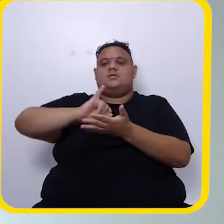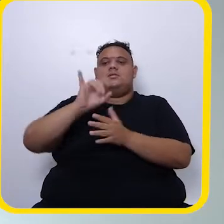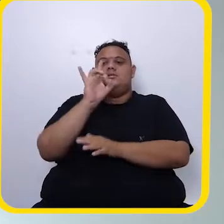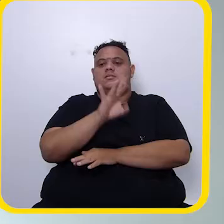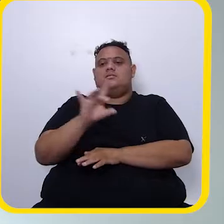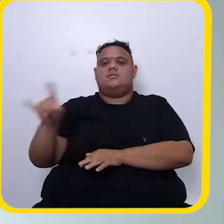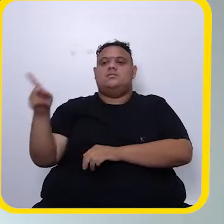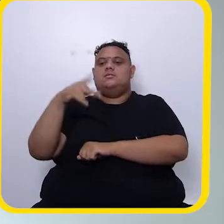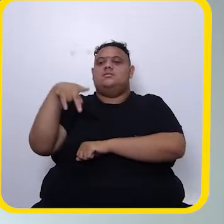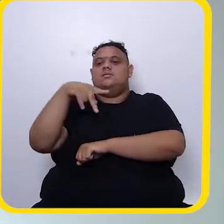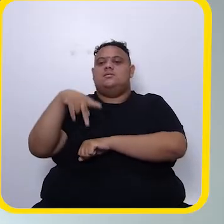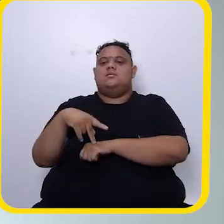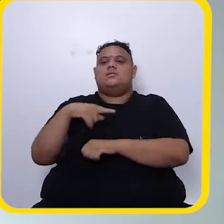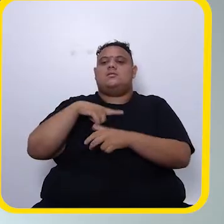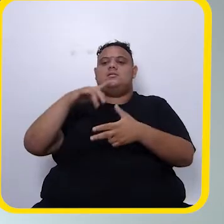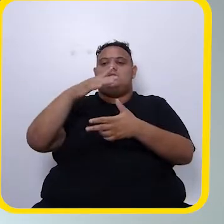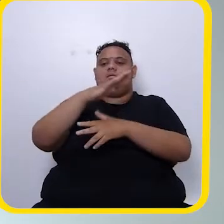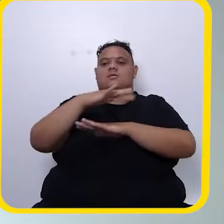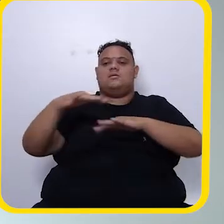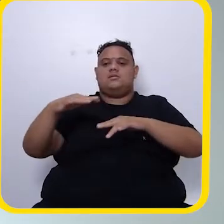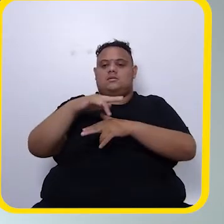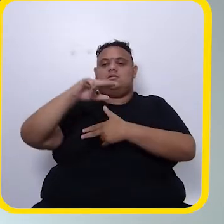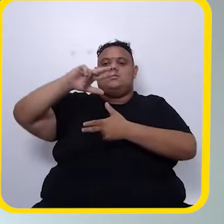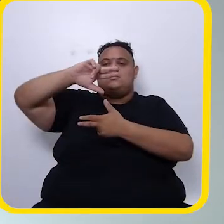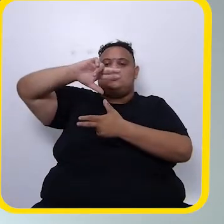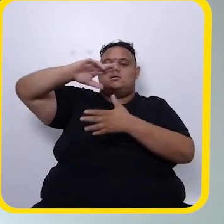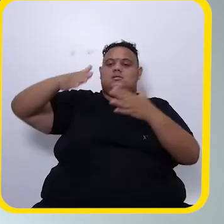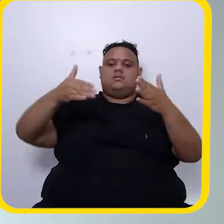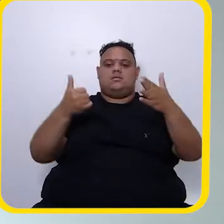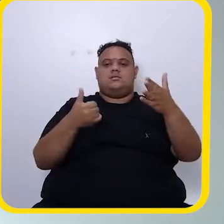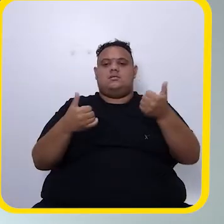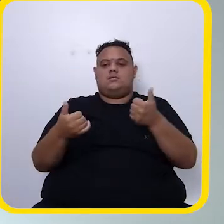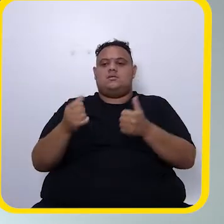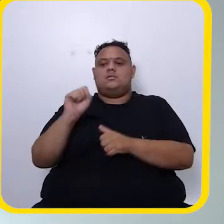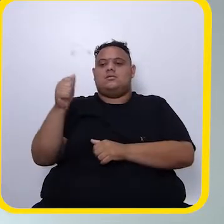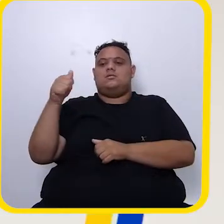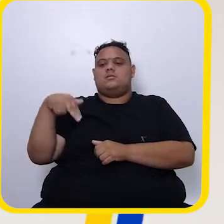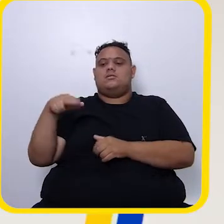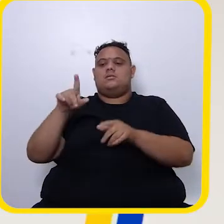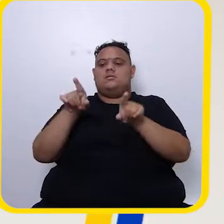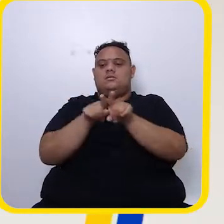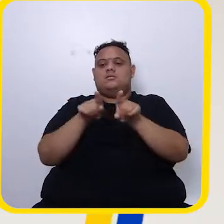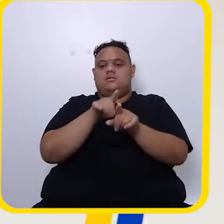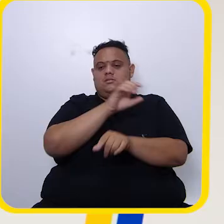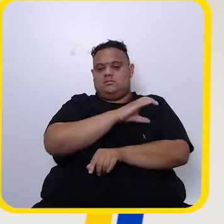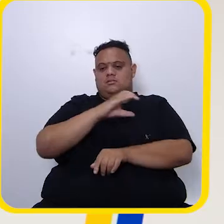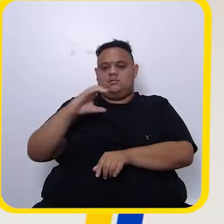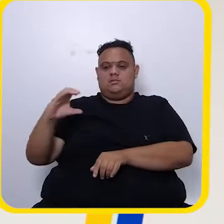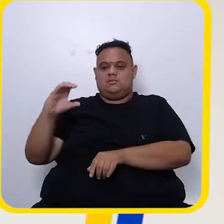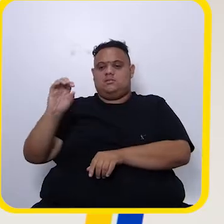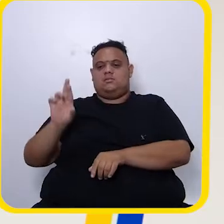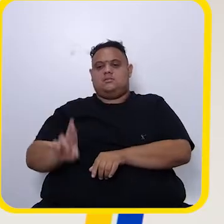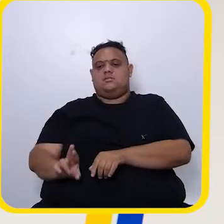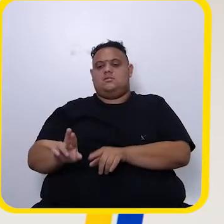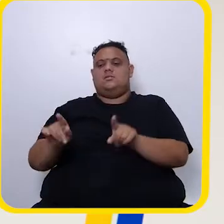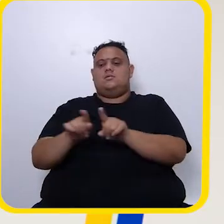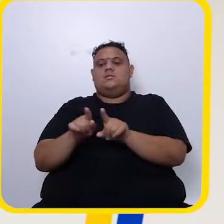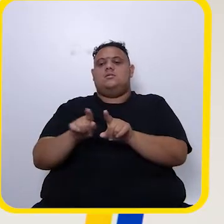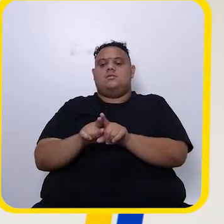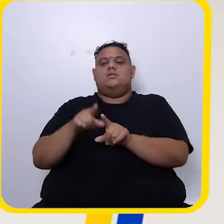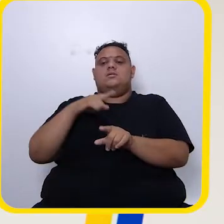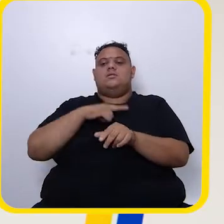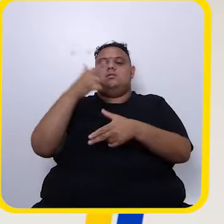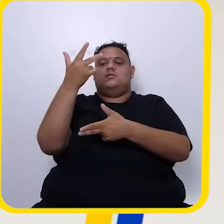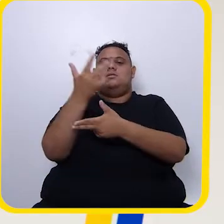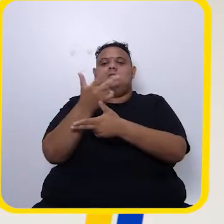desses países, né? A cidade do Panamá, que é a capital do Panamá, San José, capital da Costa Rica, Managua, né, a